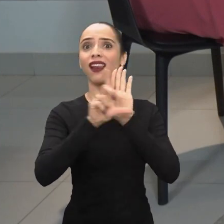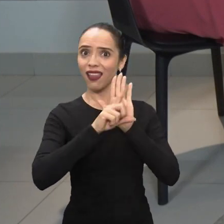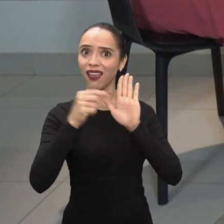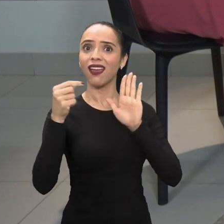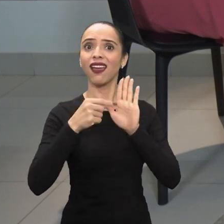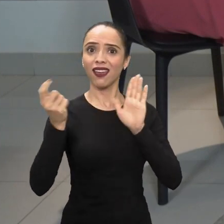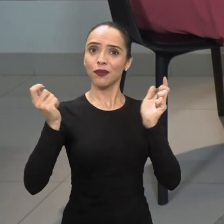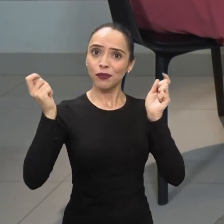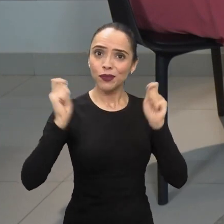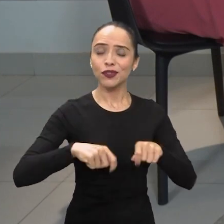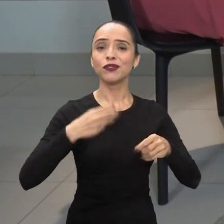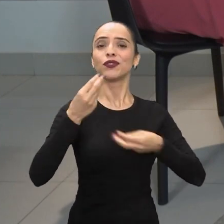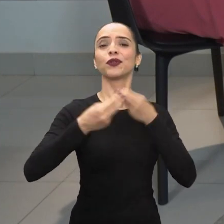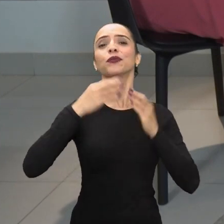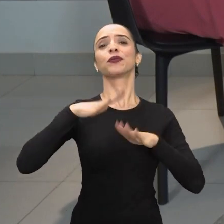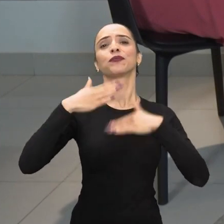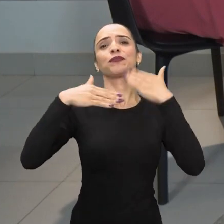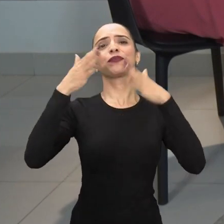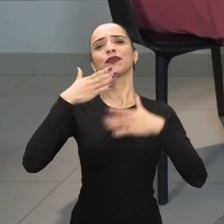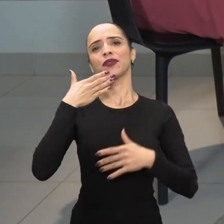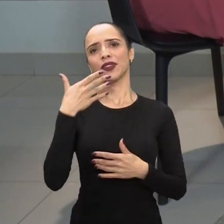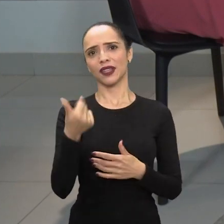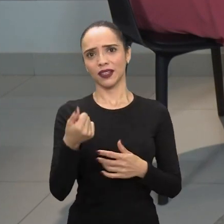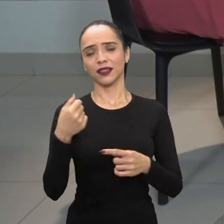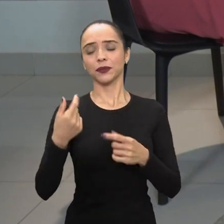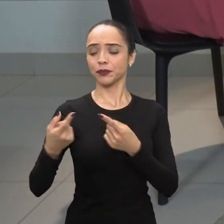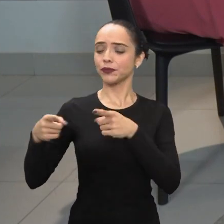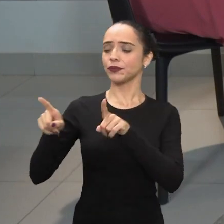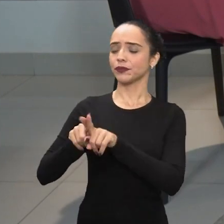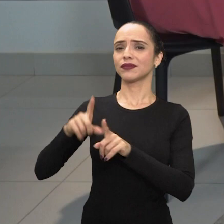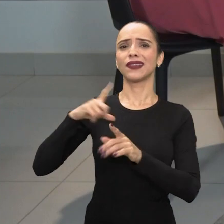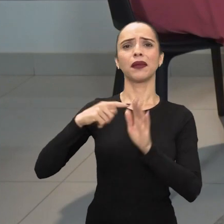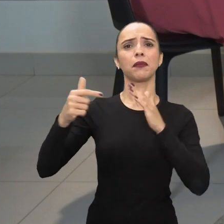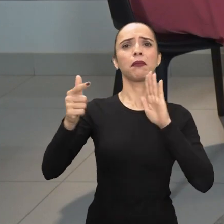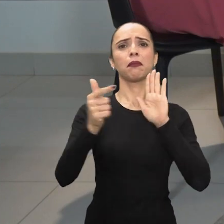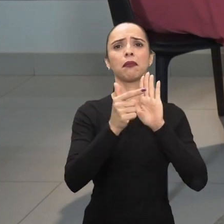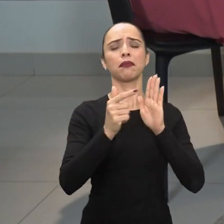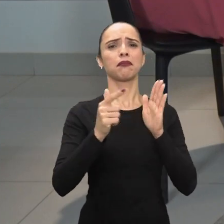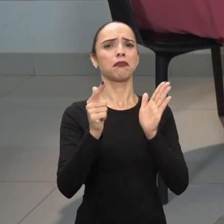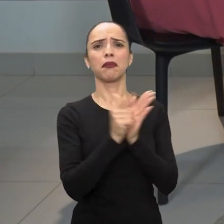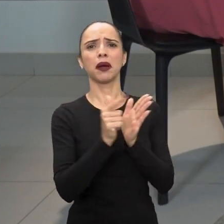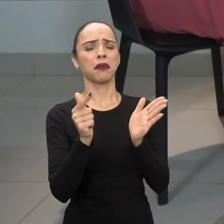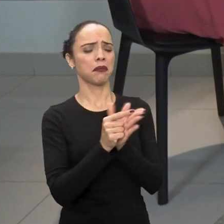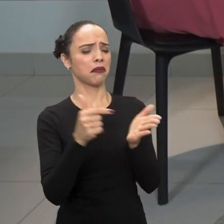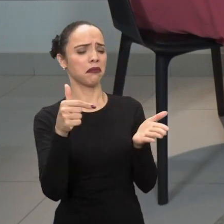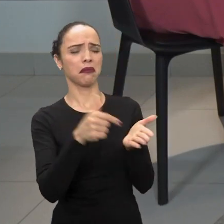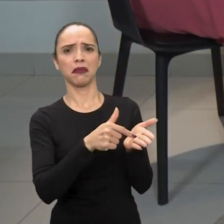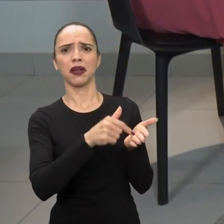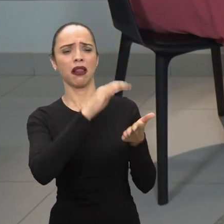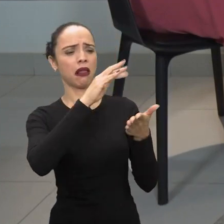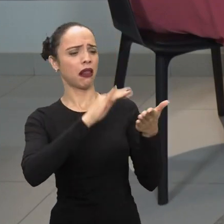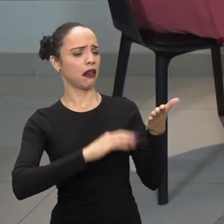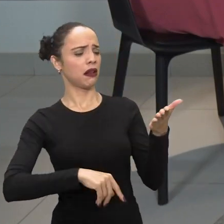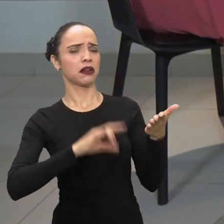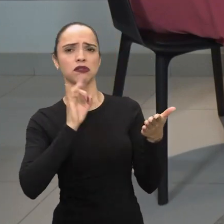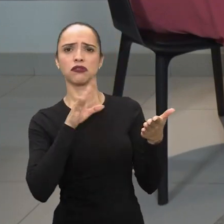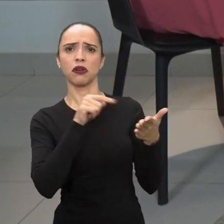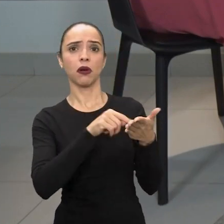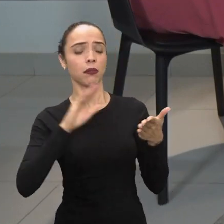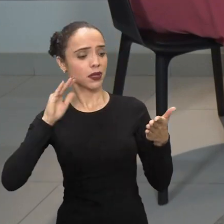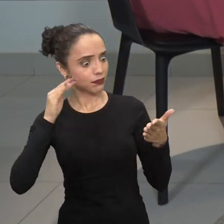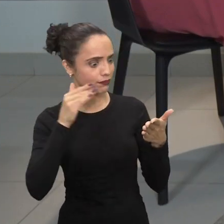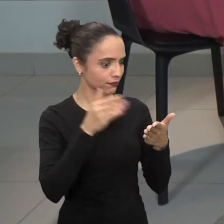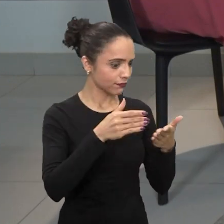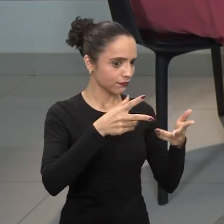possibilidades que já existem né o mesmo de parcerias que estão filmadas no papel mas que não eh voltaram os olhos para a execução